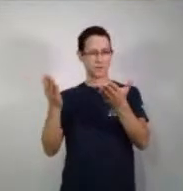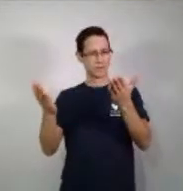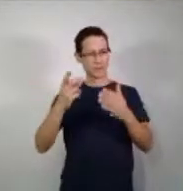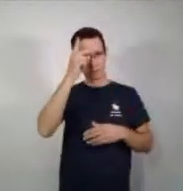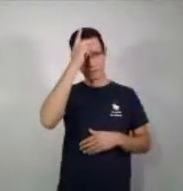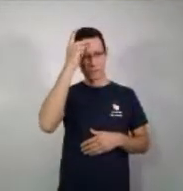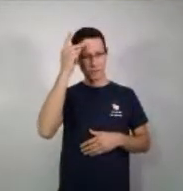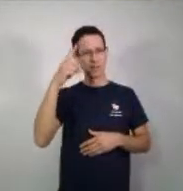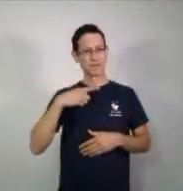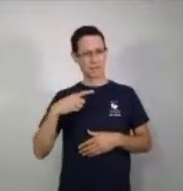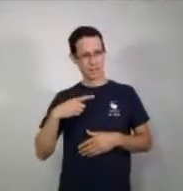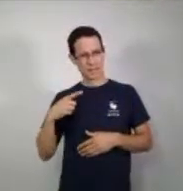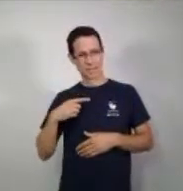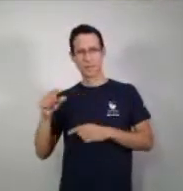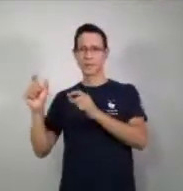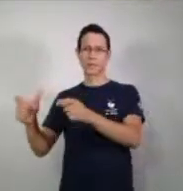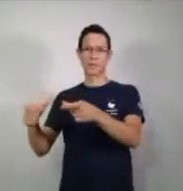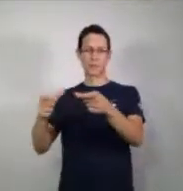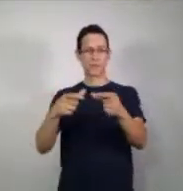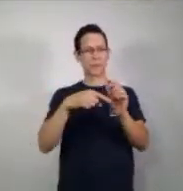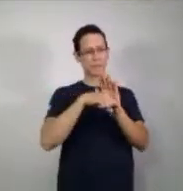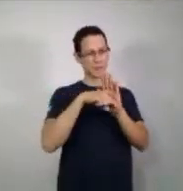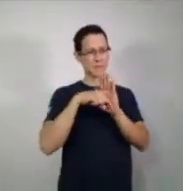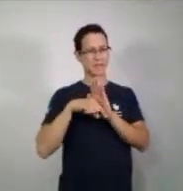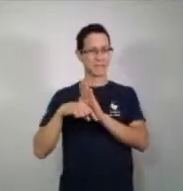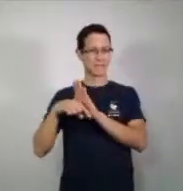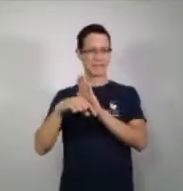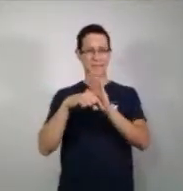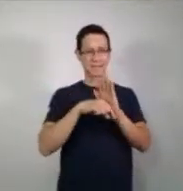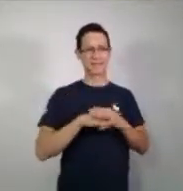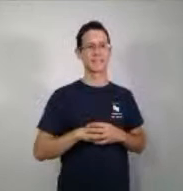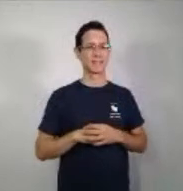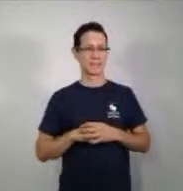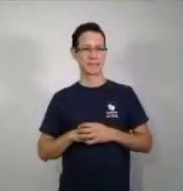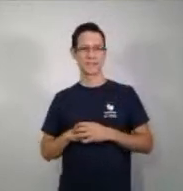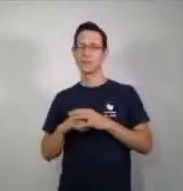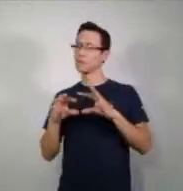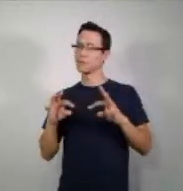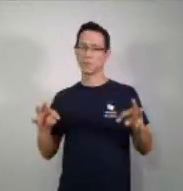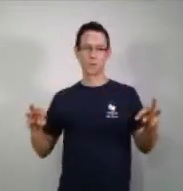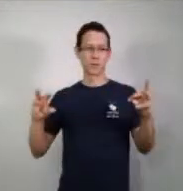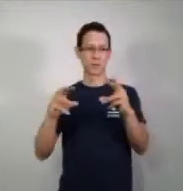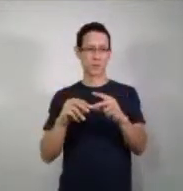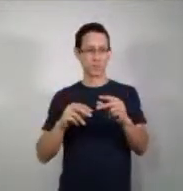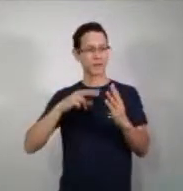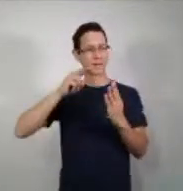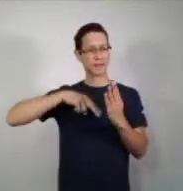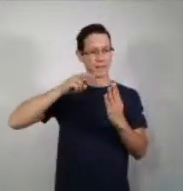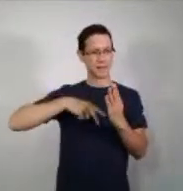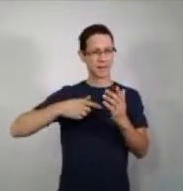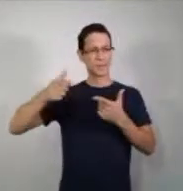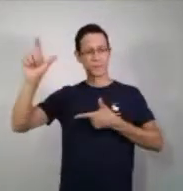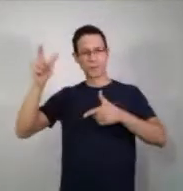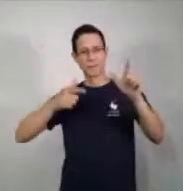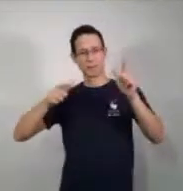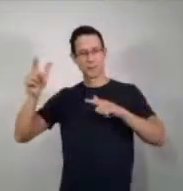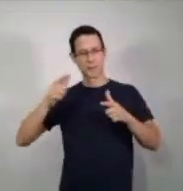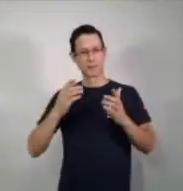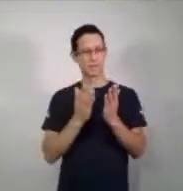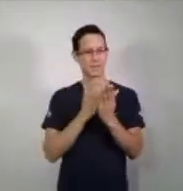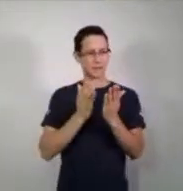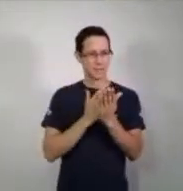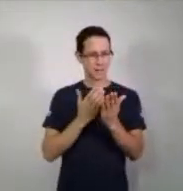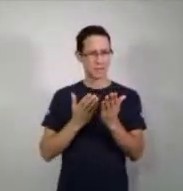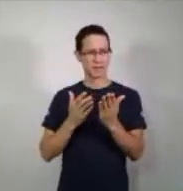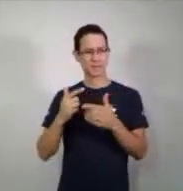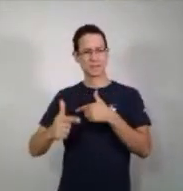que estão dedicadas a pesquisas, né? Eu acho que isso diz respeito a todo mundo, porque todo mundo que lê outros trabalhos, lê outros livros, que